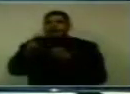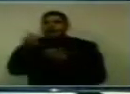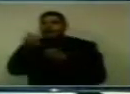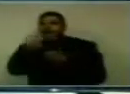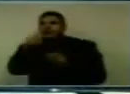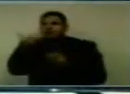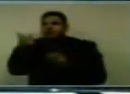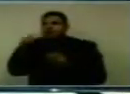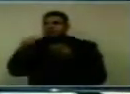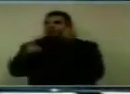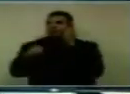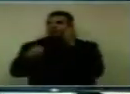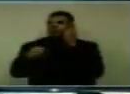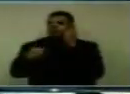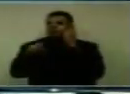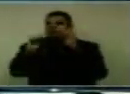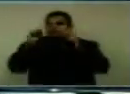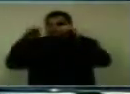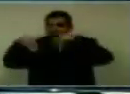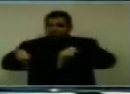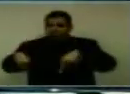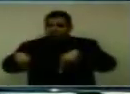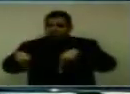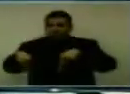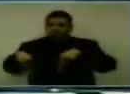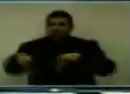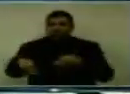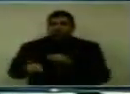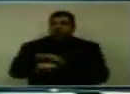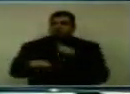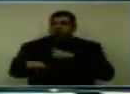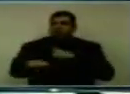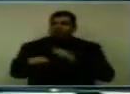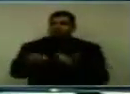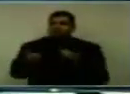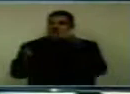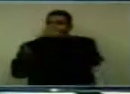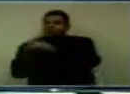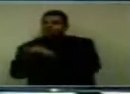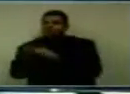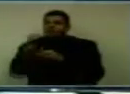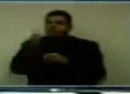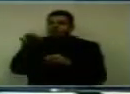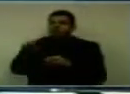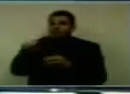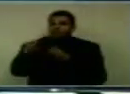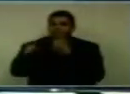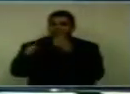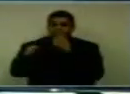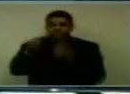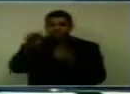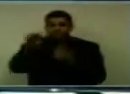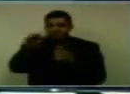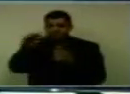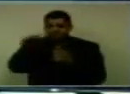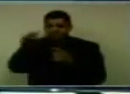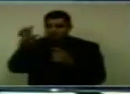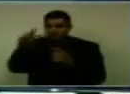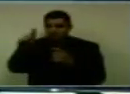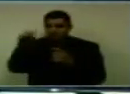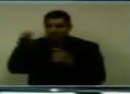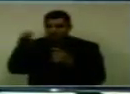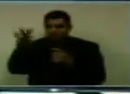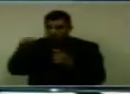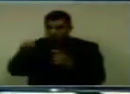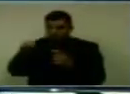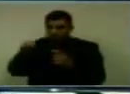2010, data do prazo final da repactuação, houve um incremento da rede de tratamento, da